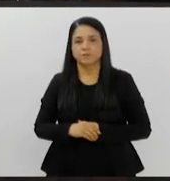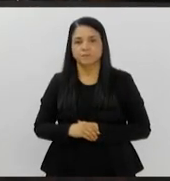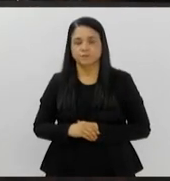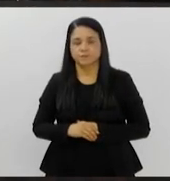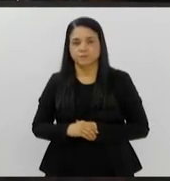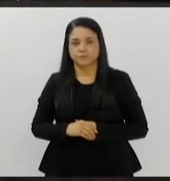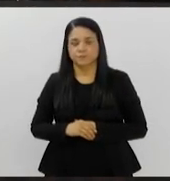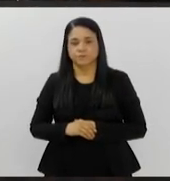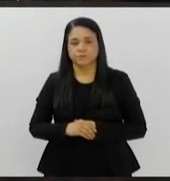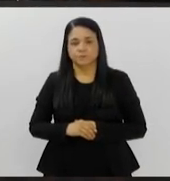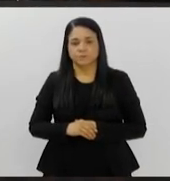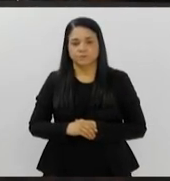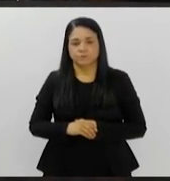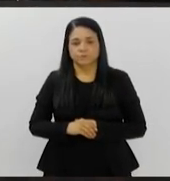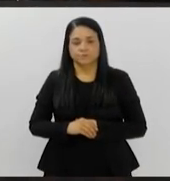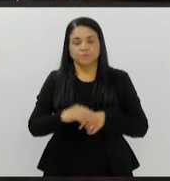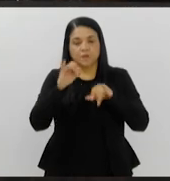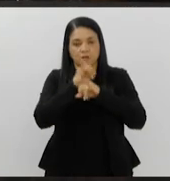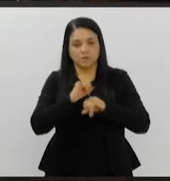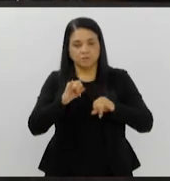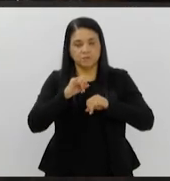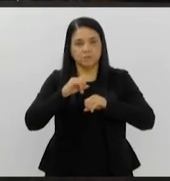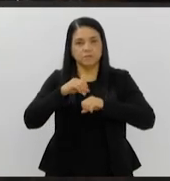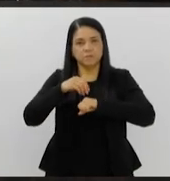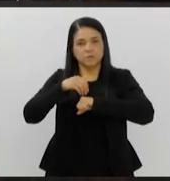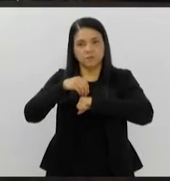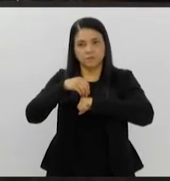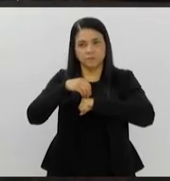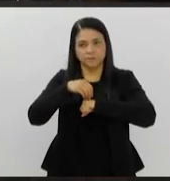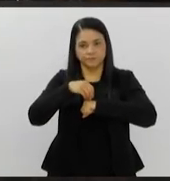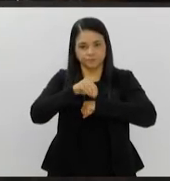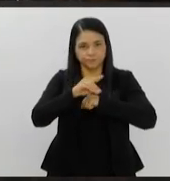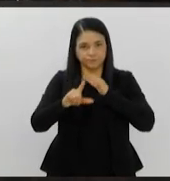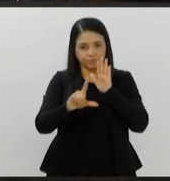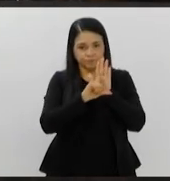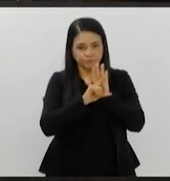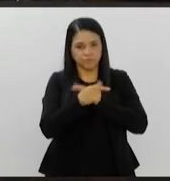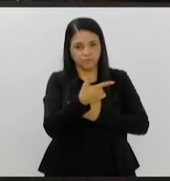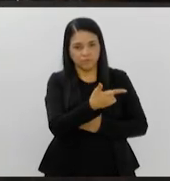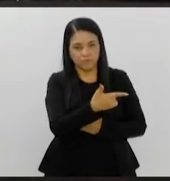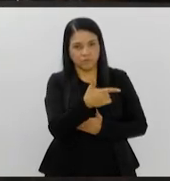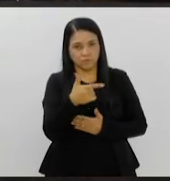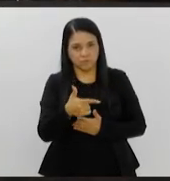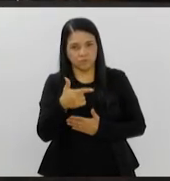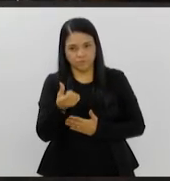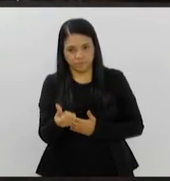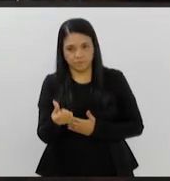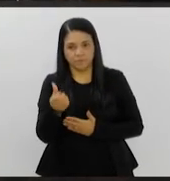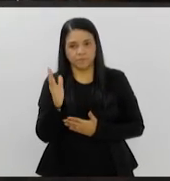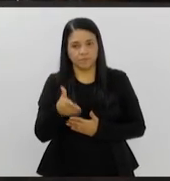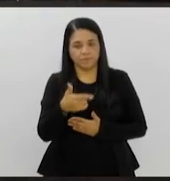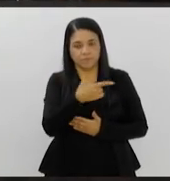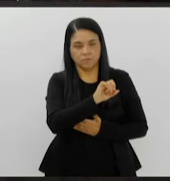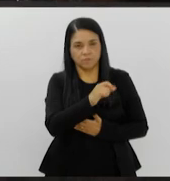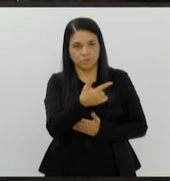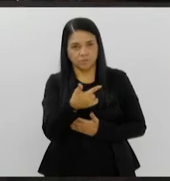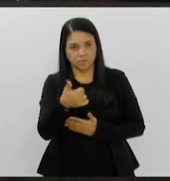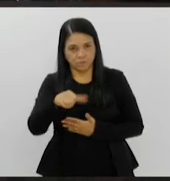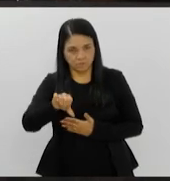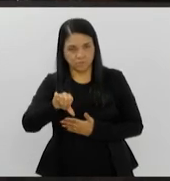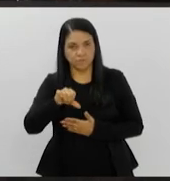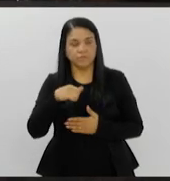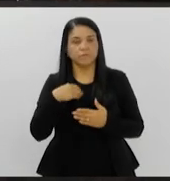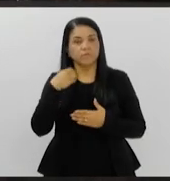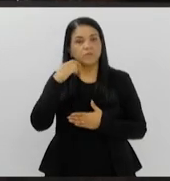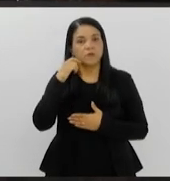vai a promulgação. Anuncio, indicação legislativa número 226, de 2019,